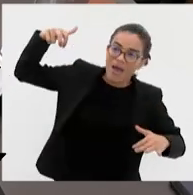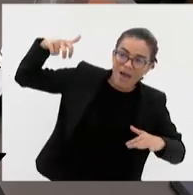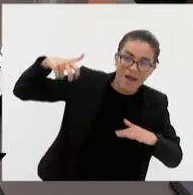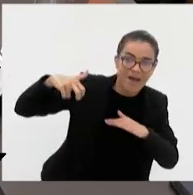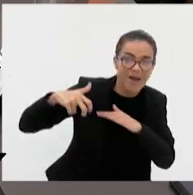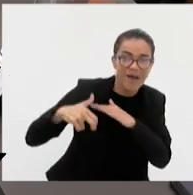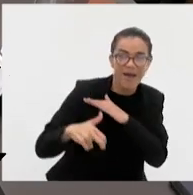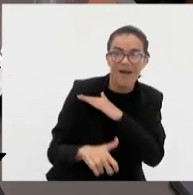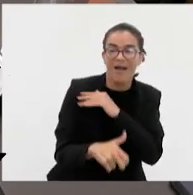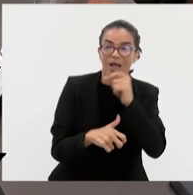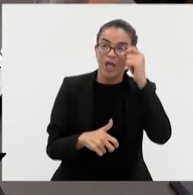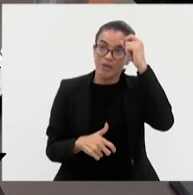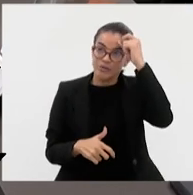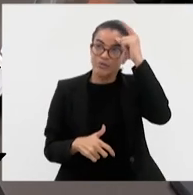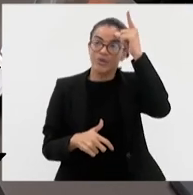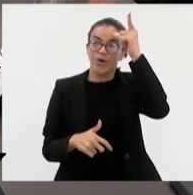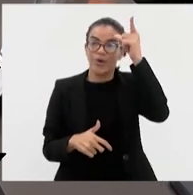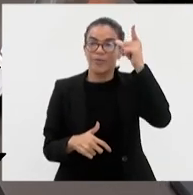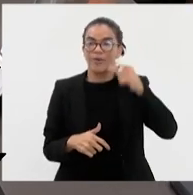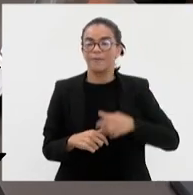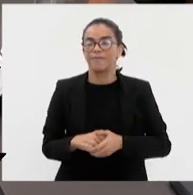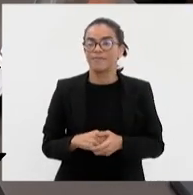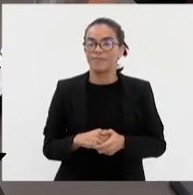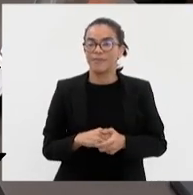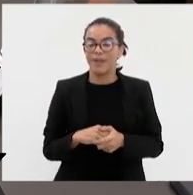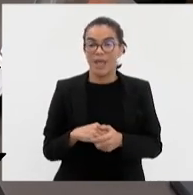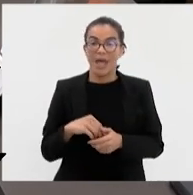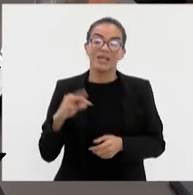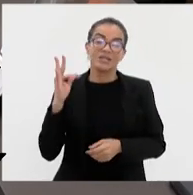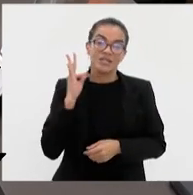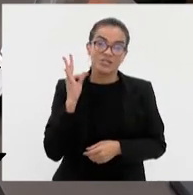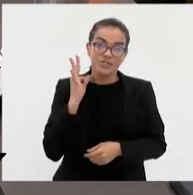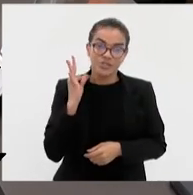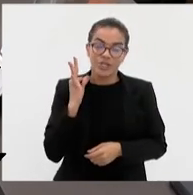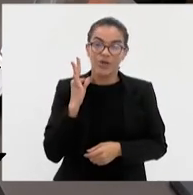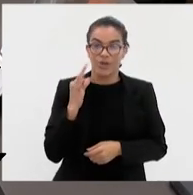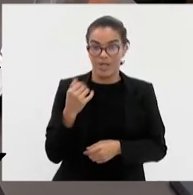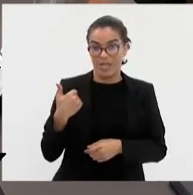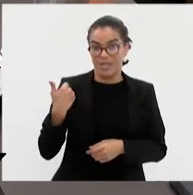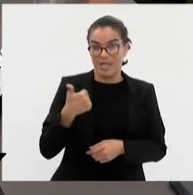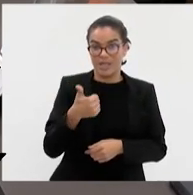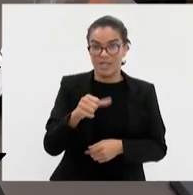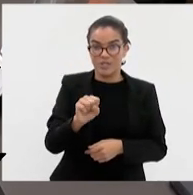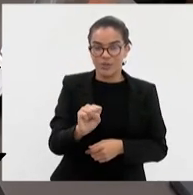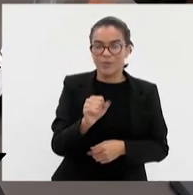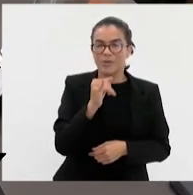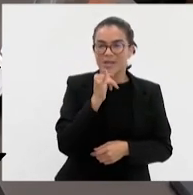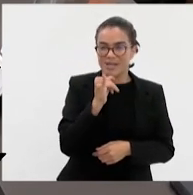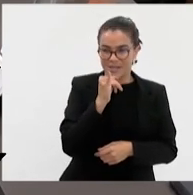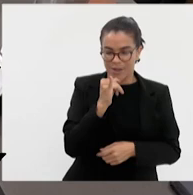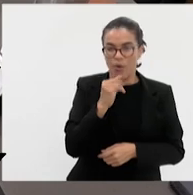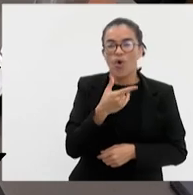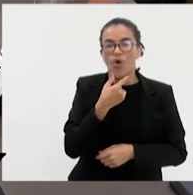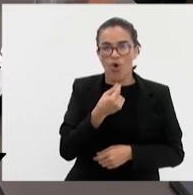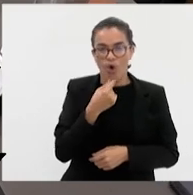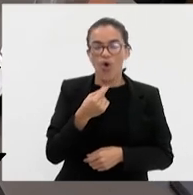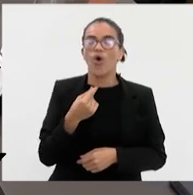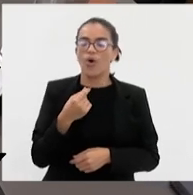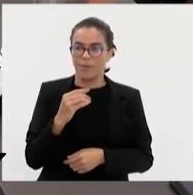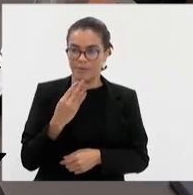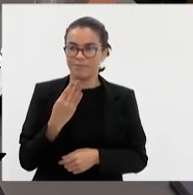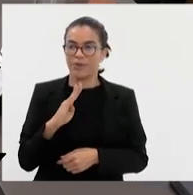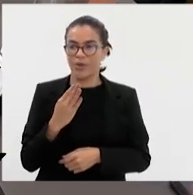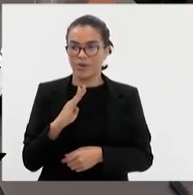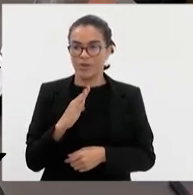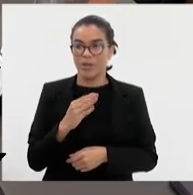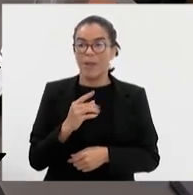21ª, fiquei sabendo, estava lá na penal, desci correndo. A concentração de testosterona aos 18 anos de idade, por exemplo, do homem biológico,